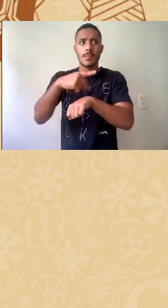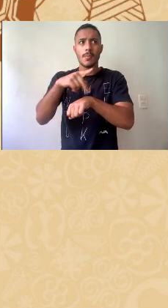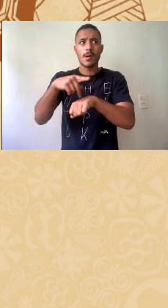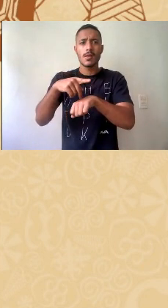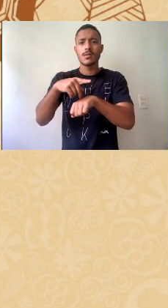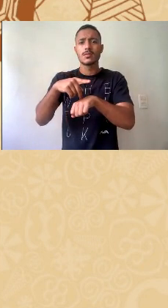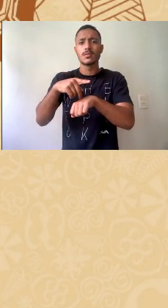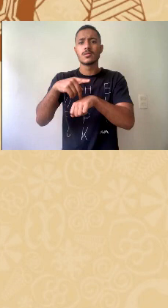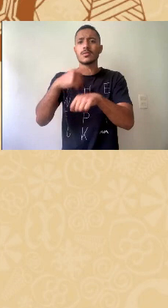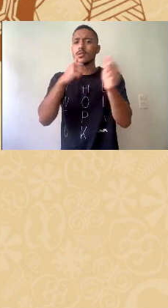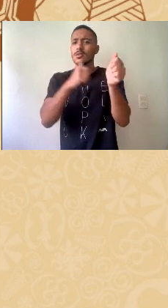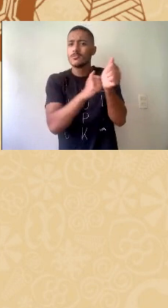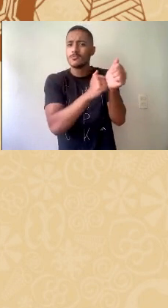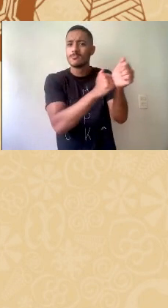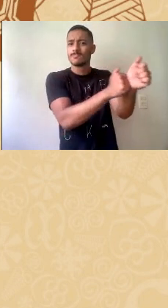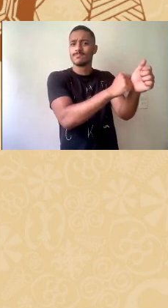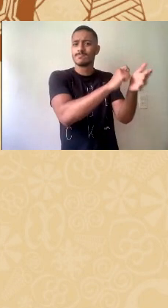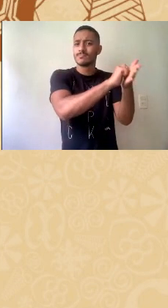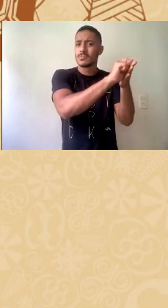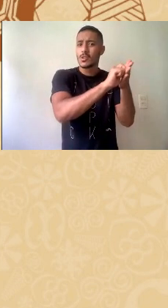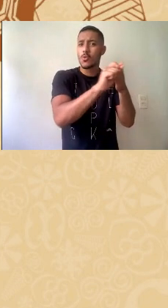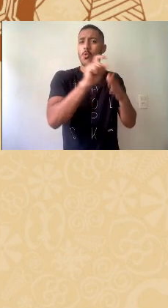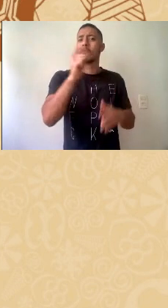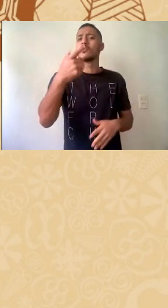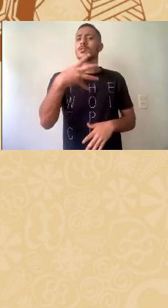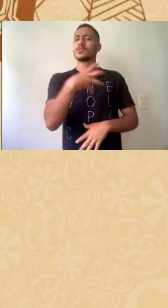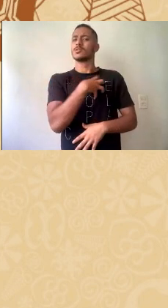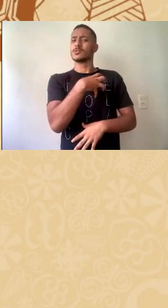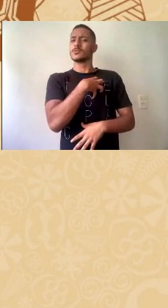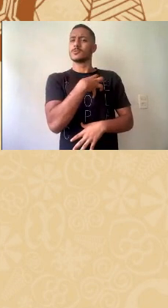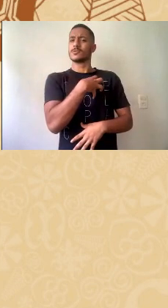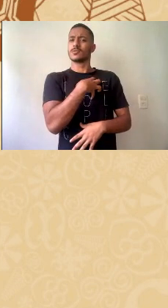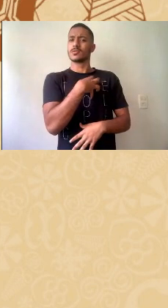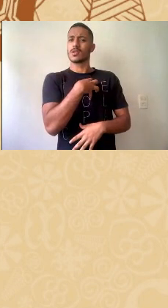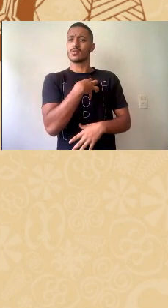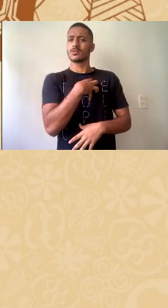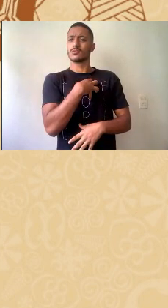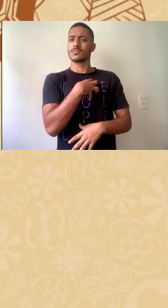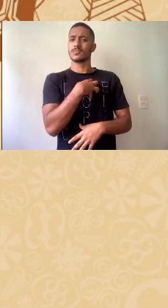Digam, escrevam como vocês se sentem assumindo esse lugar.